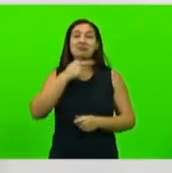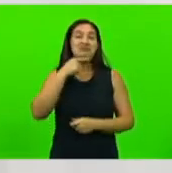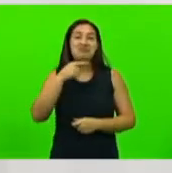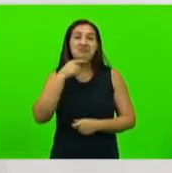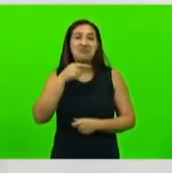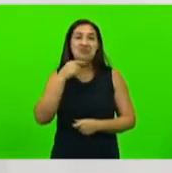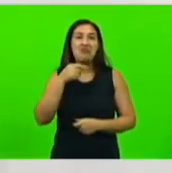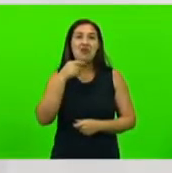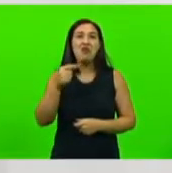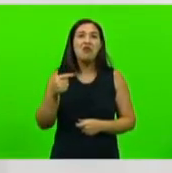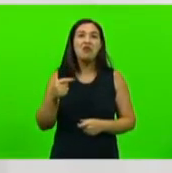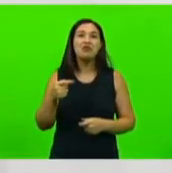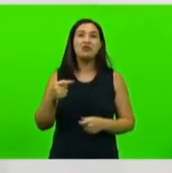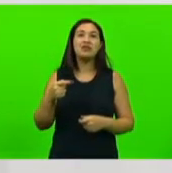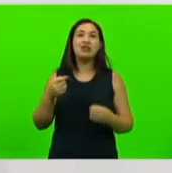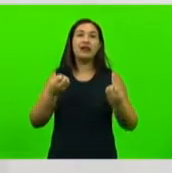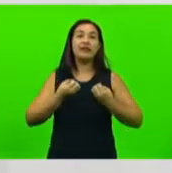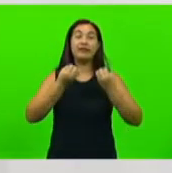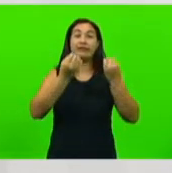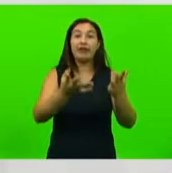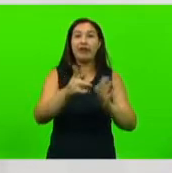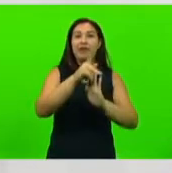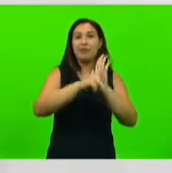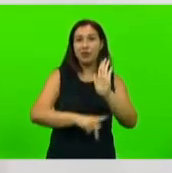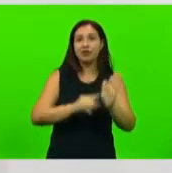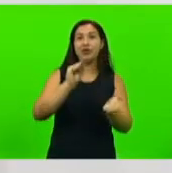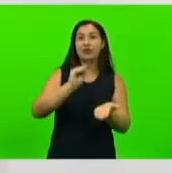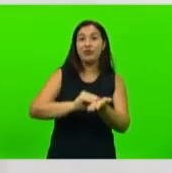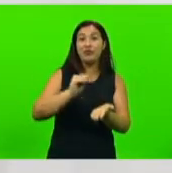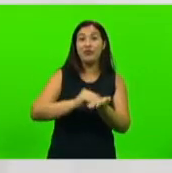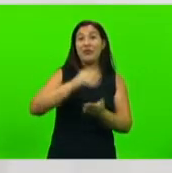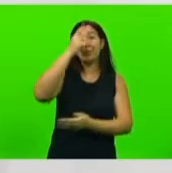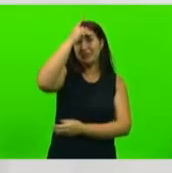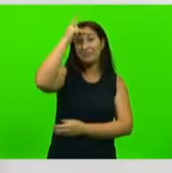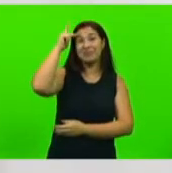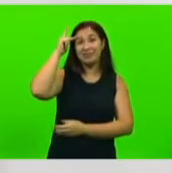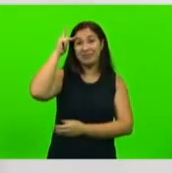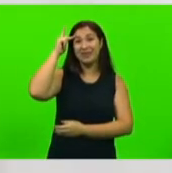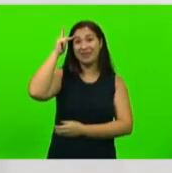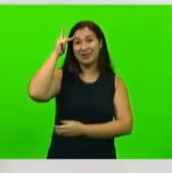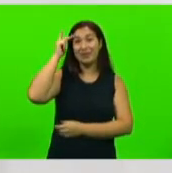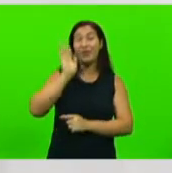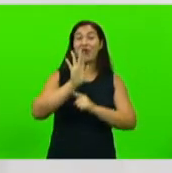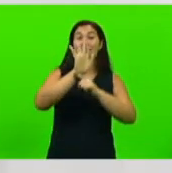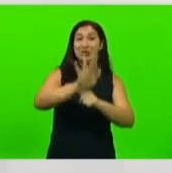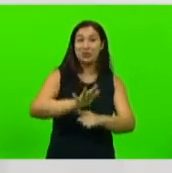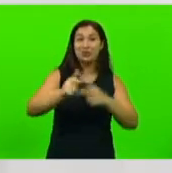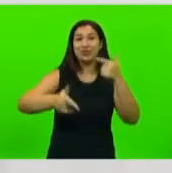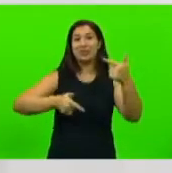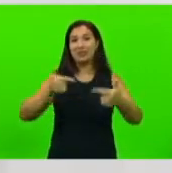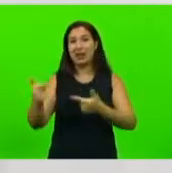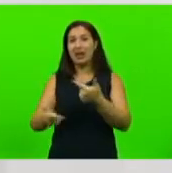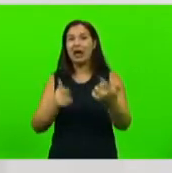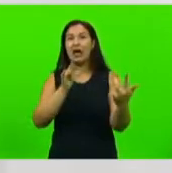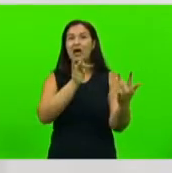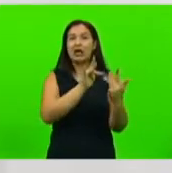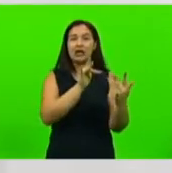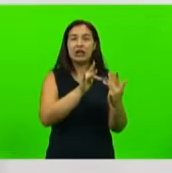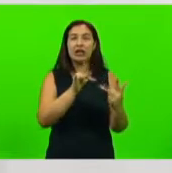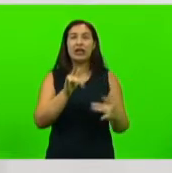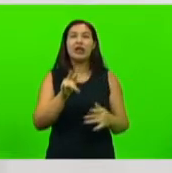fazer o projeto ou entregar o projeto, então faltam pessoas para ajudar a trabalhar e atender. E aí há uma